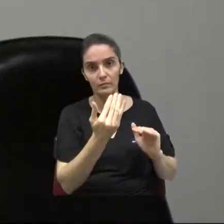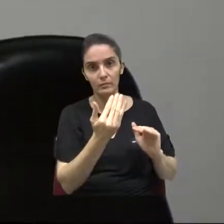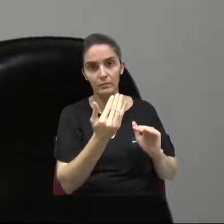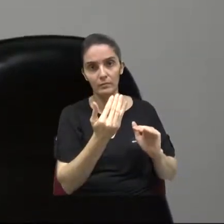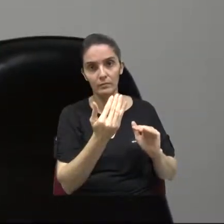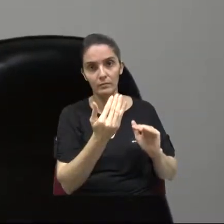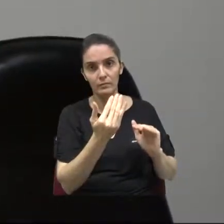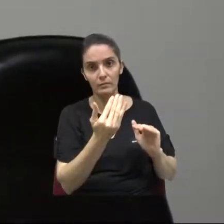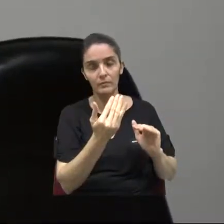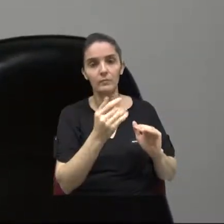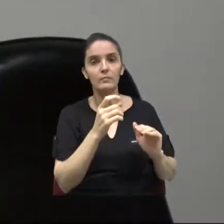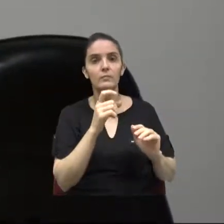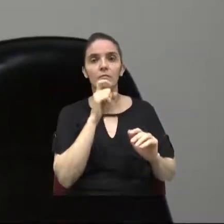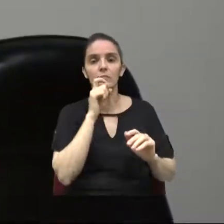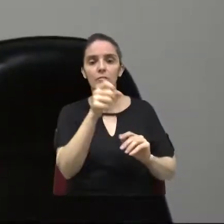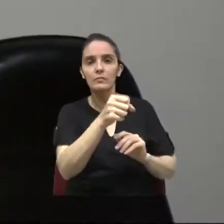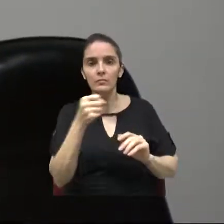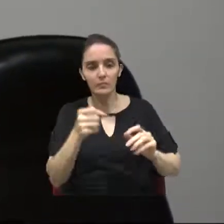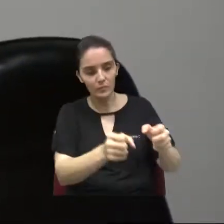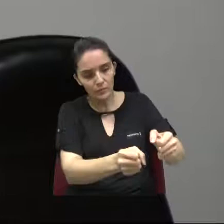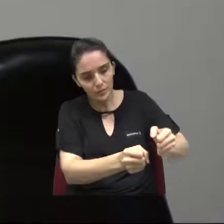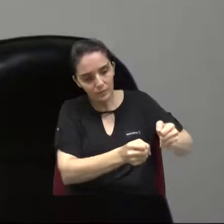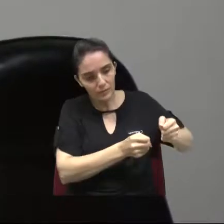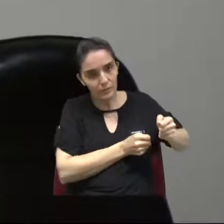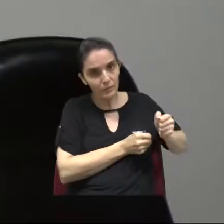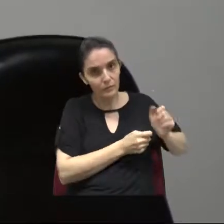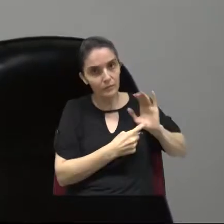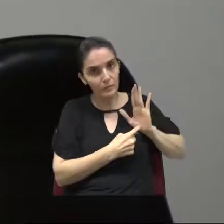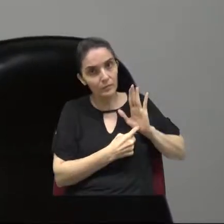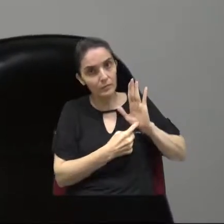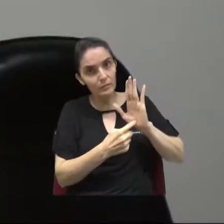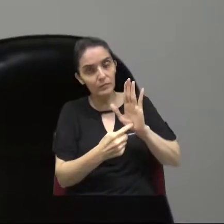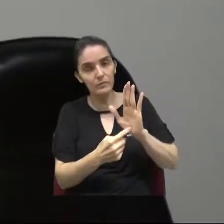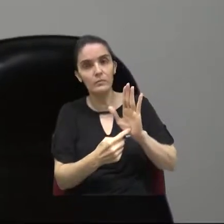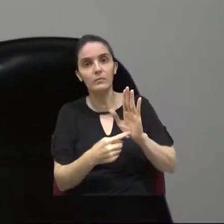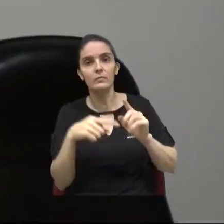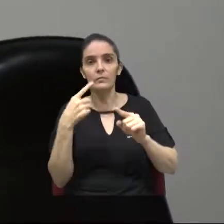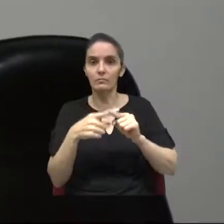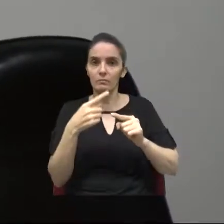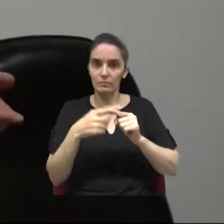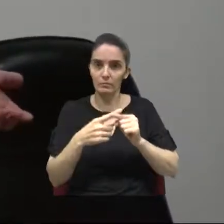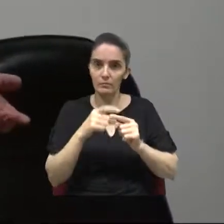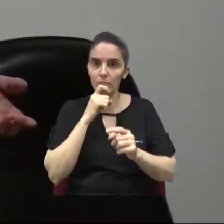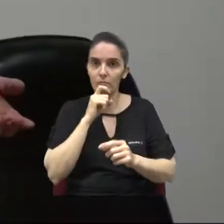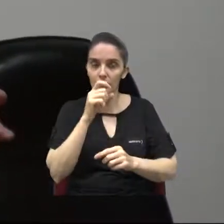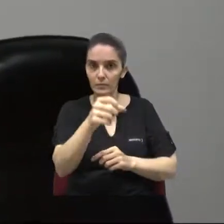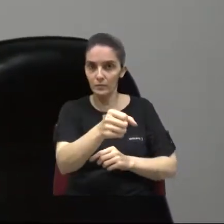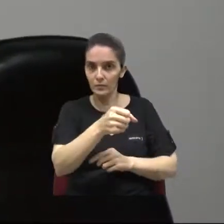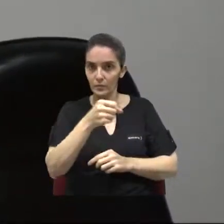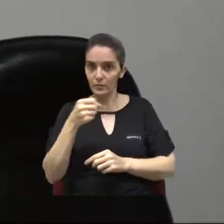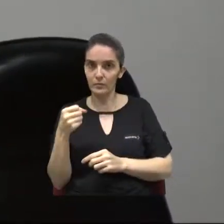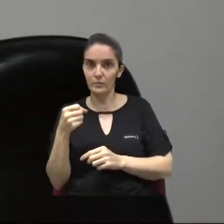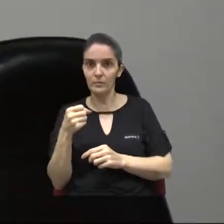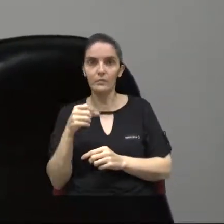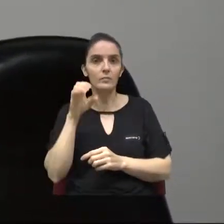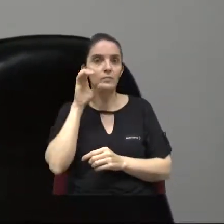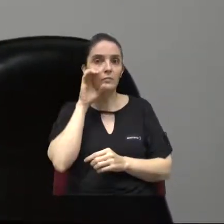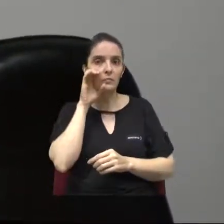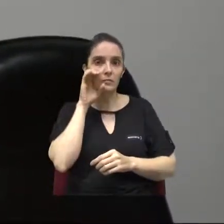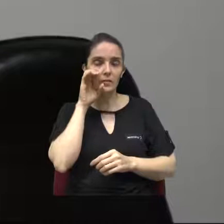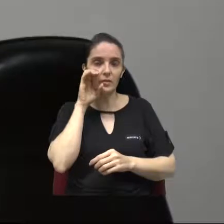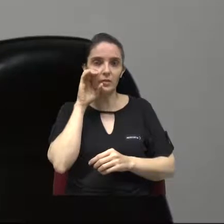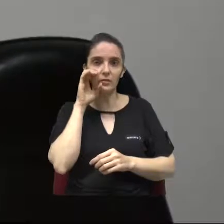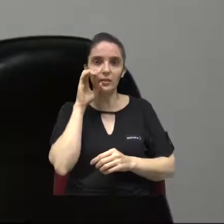arrastar a geladeira e tirar uma parte de baixo, porque a minha geladeira escorre água, não sei se todas as geladeiras são assim. E tem uma